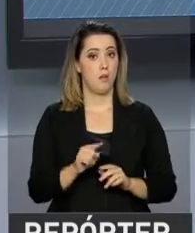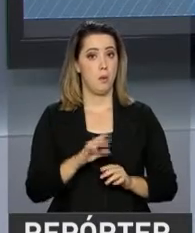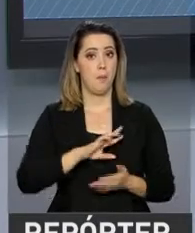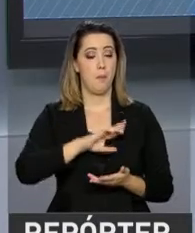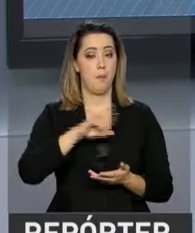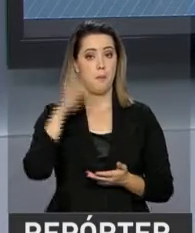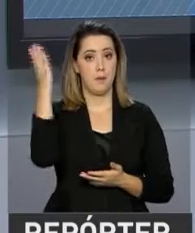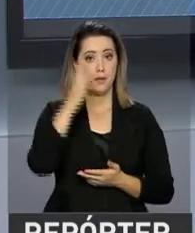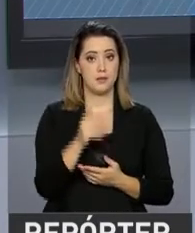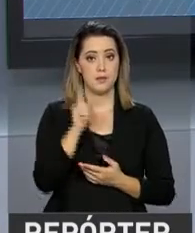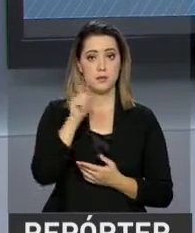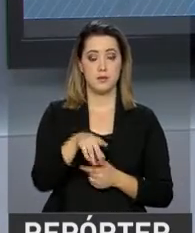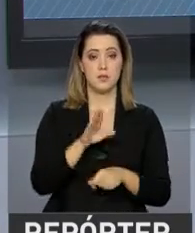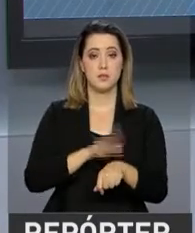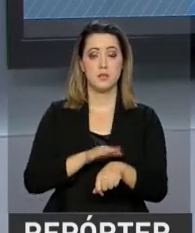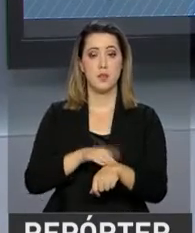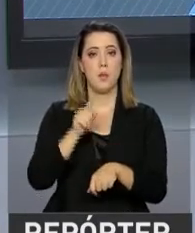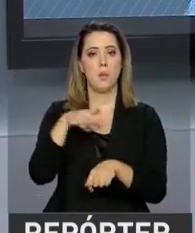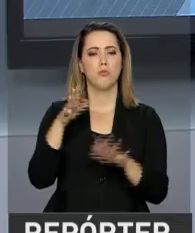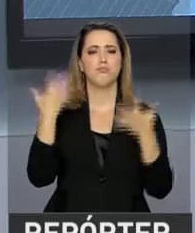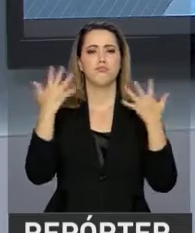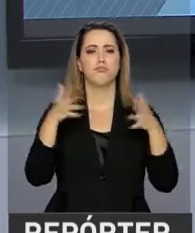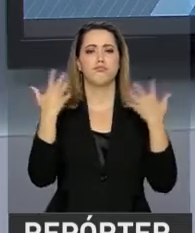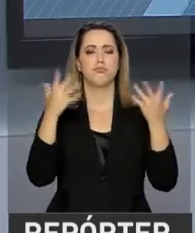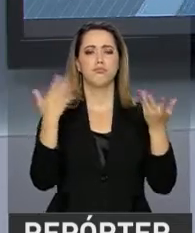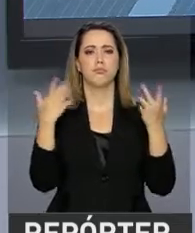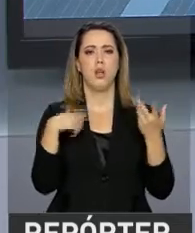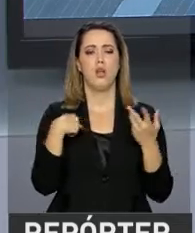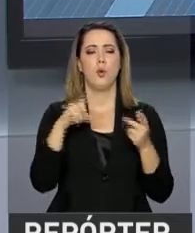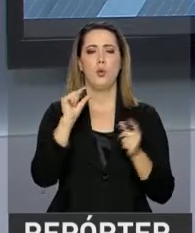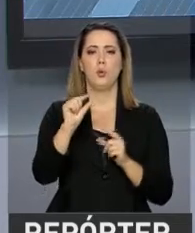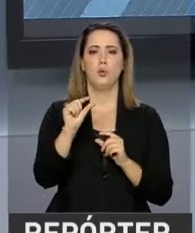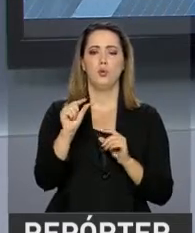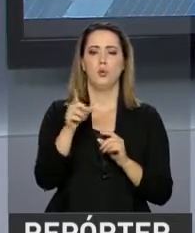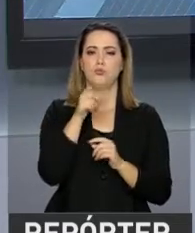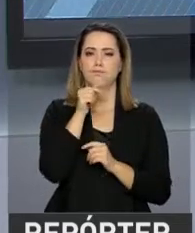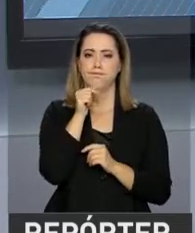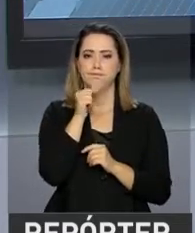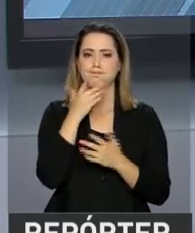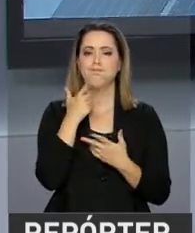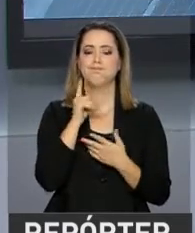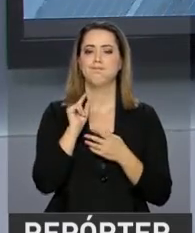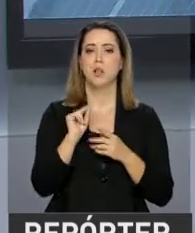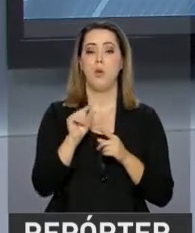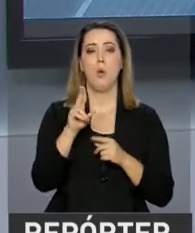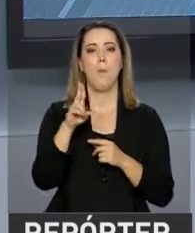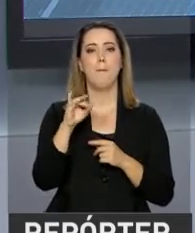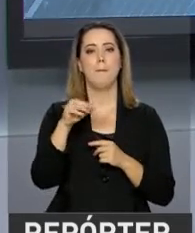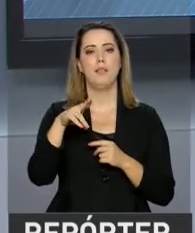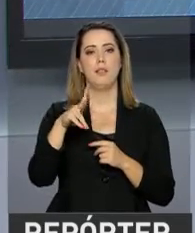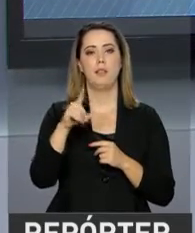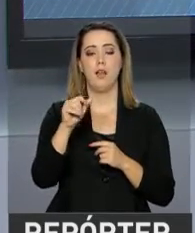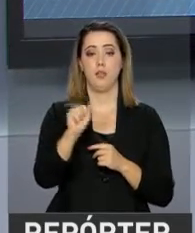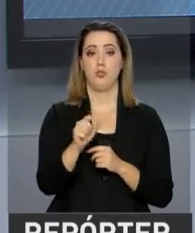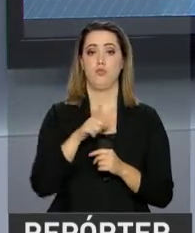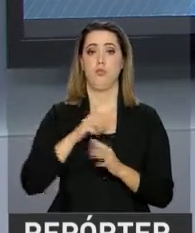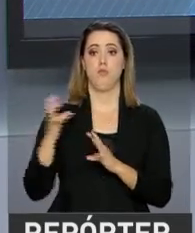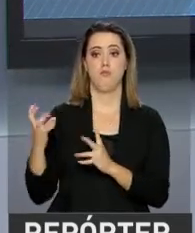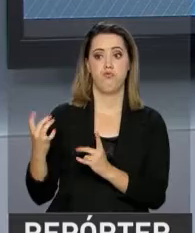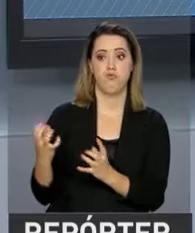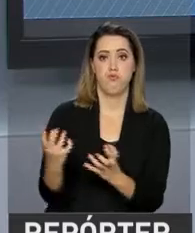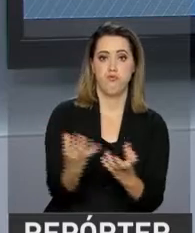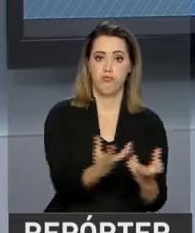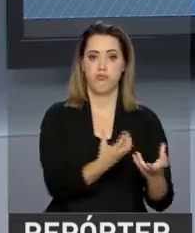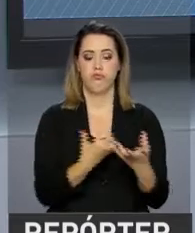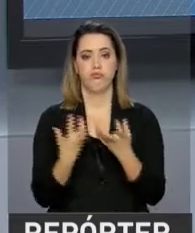do brasil esta época é tempo de calor e baixa umidade com isso aumenta o índice de incêndios florestais para